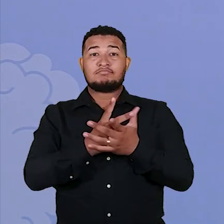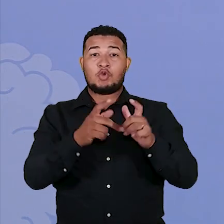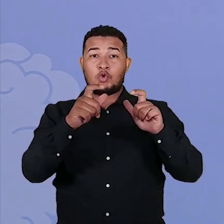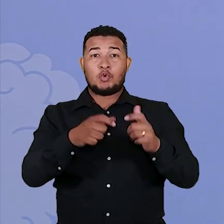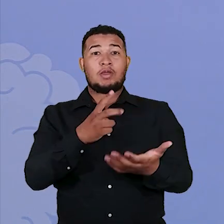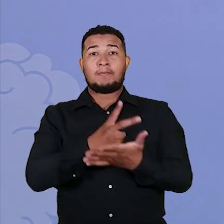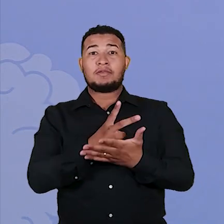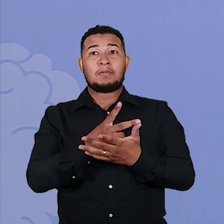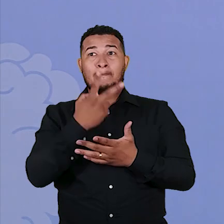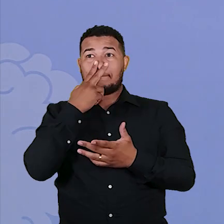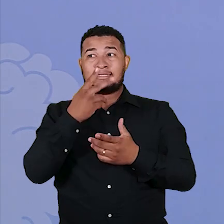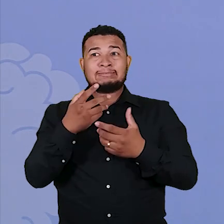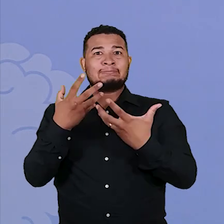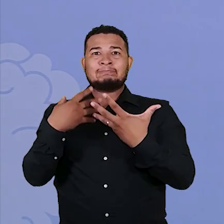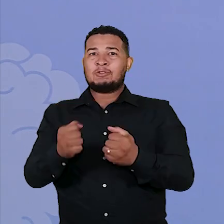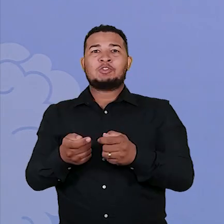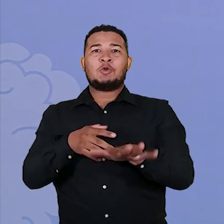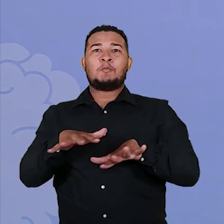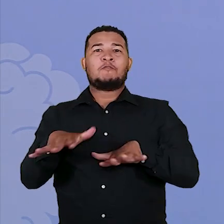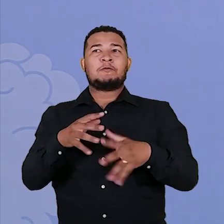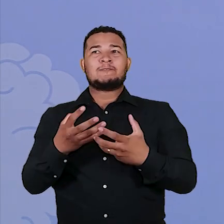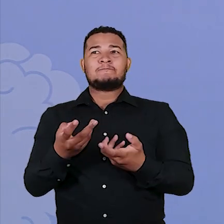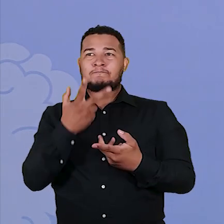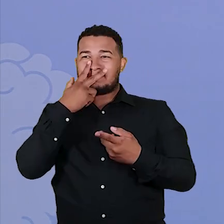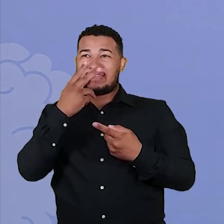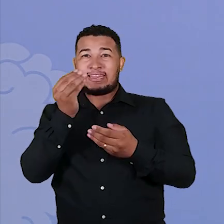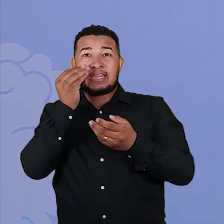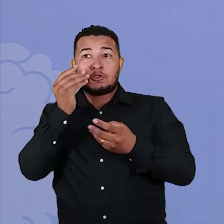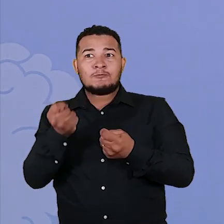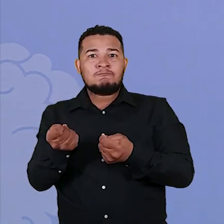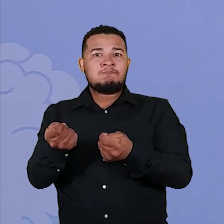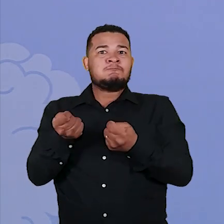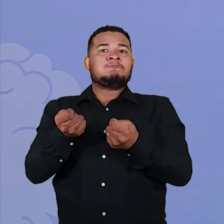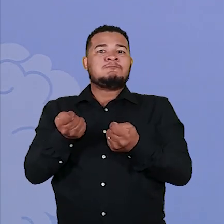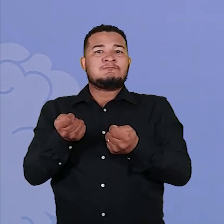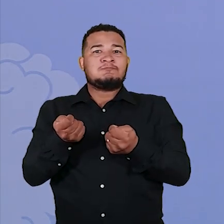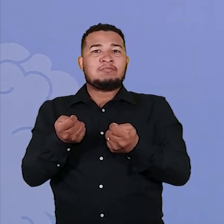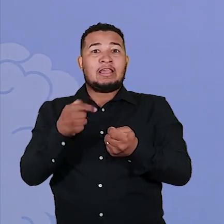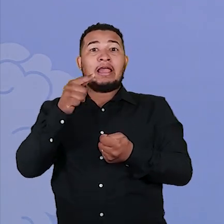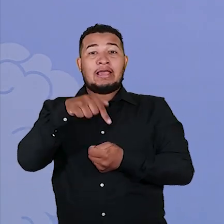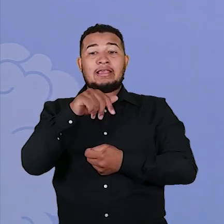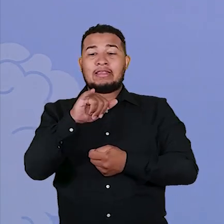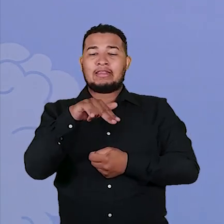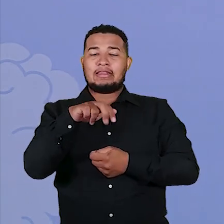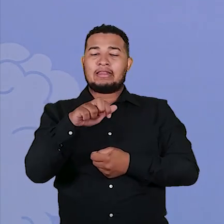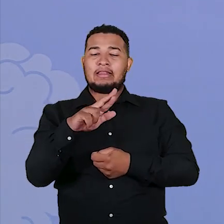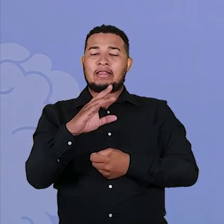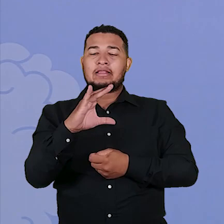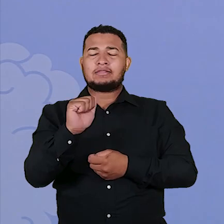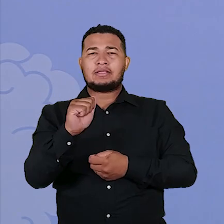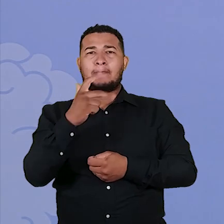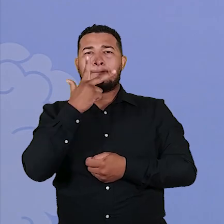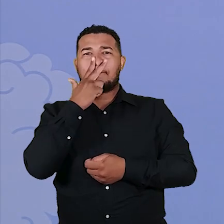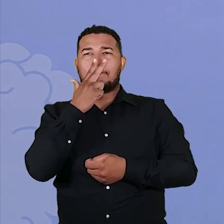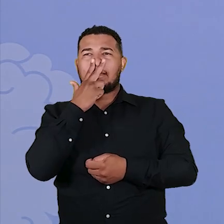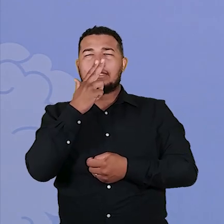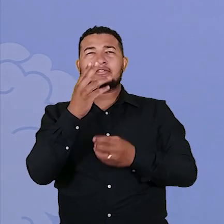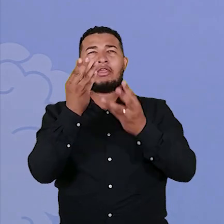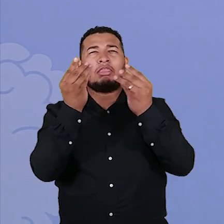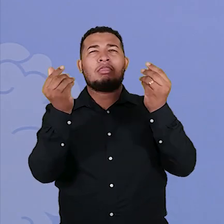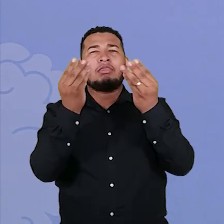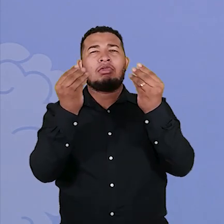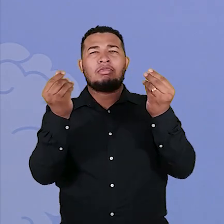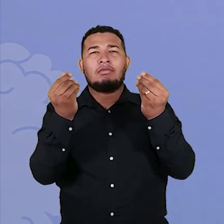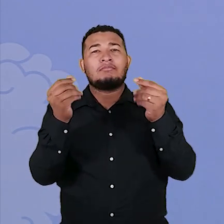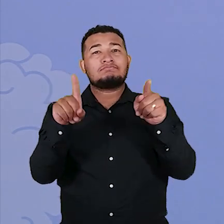que ela estava a resistir ao movimento ela permaneceu em inércia a inércia aparece quando eu falo né parece uma coisa